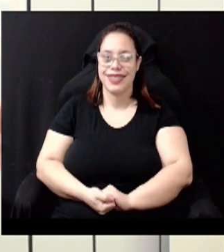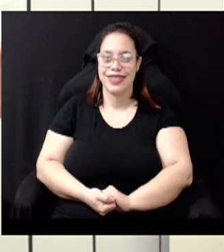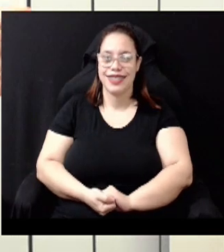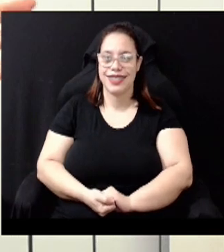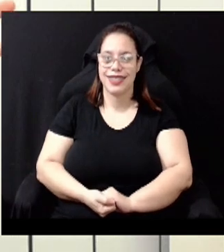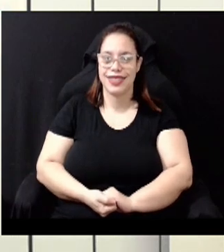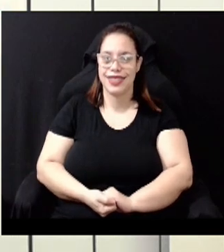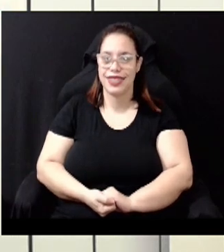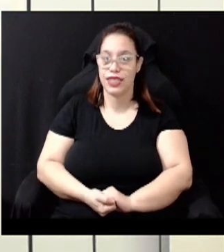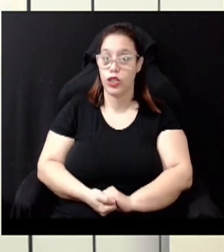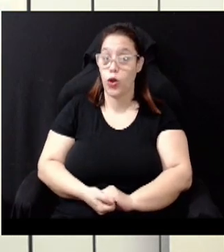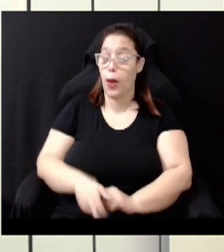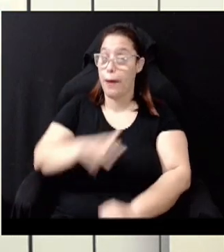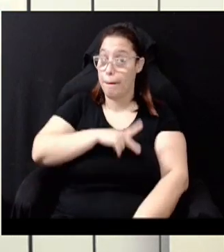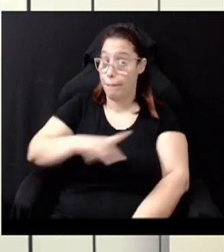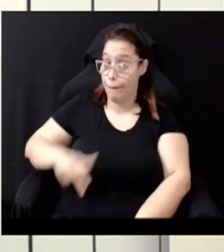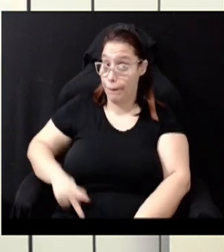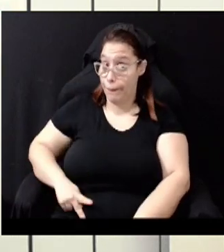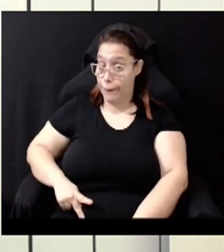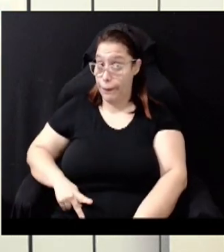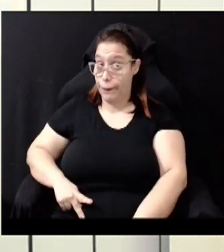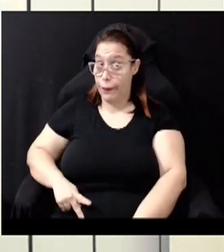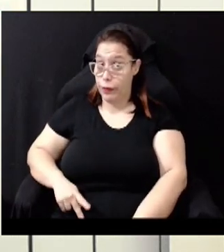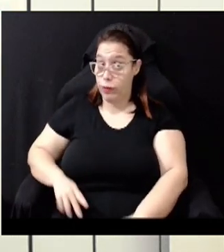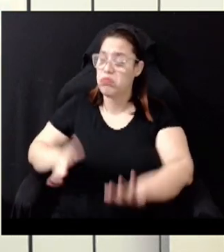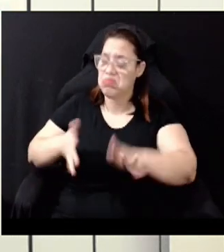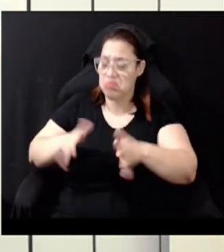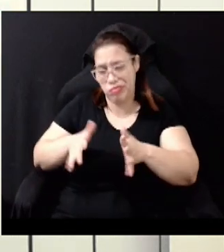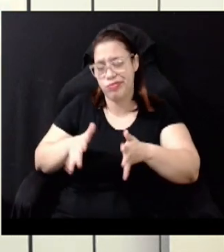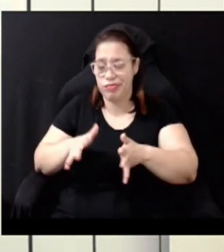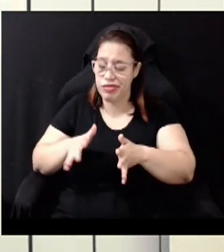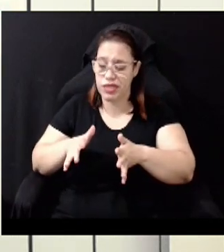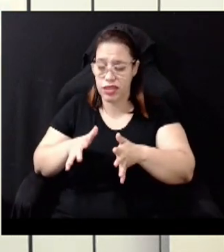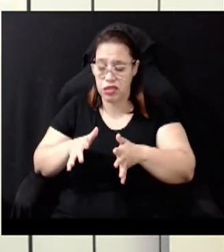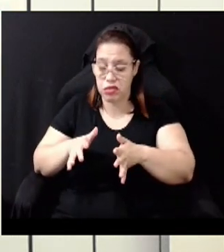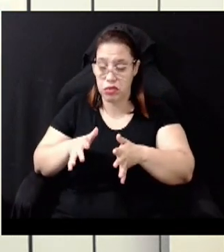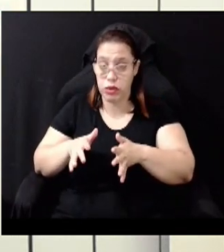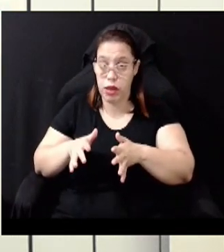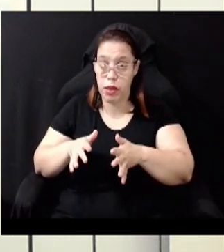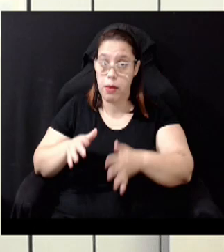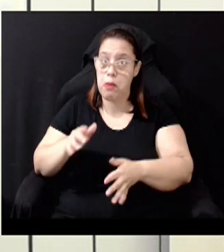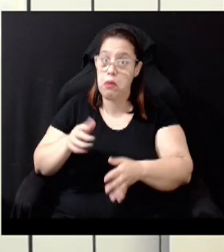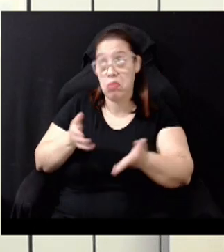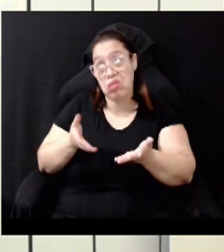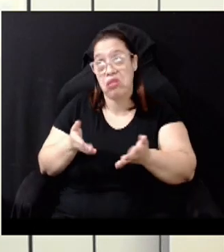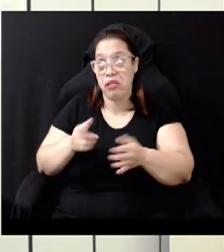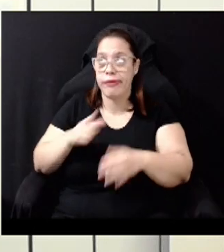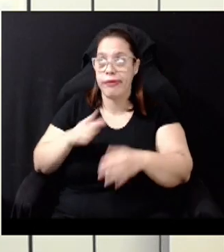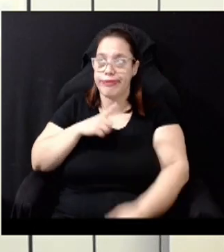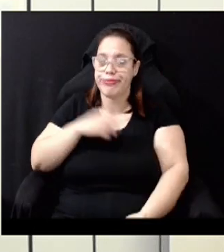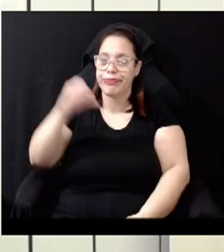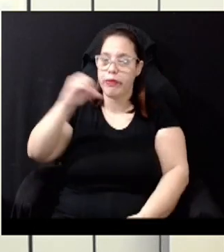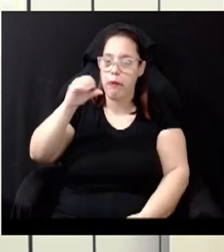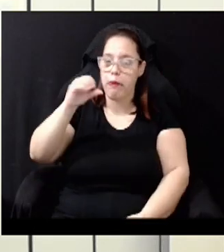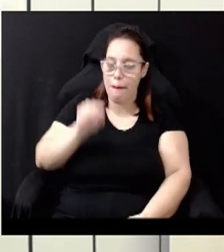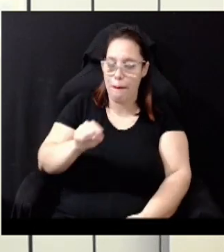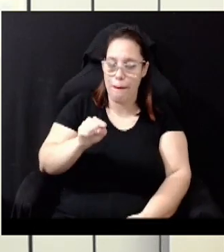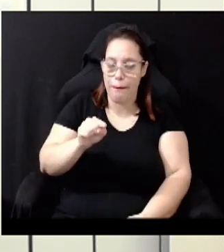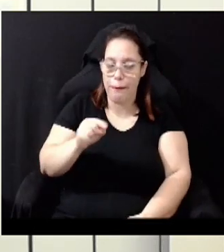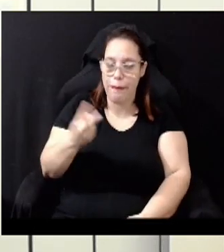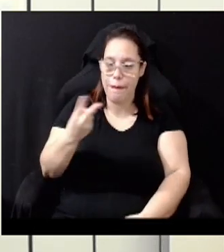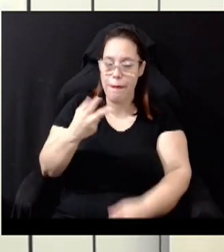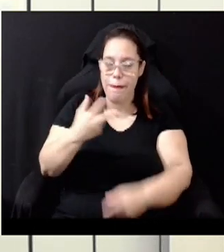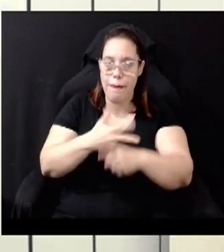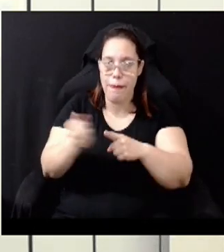A Ponte que fez uma partida razoável, né? Jogou aí pro gasto, tem agora 9 pontos, 2 vitórias,